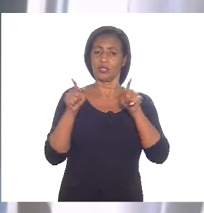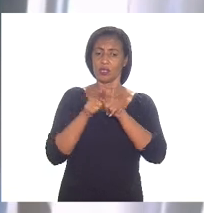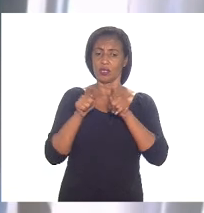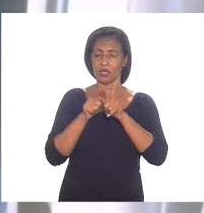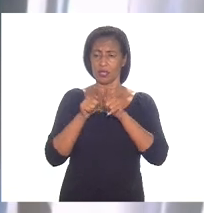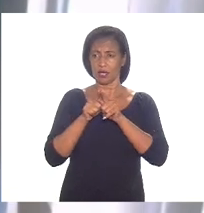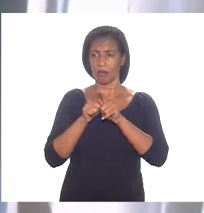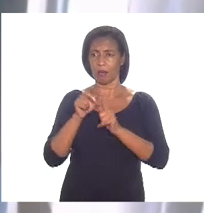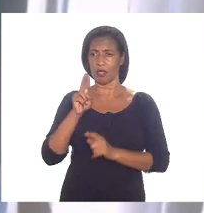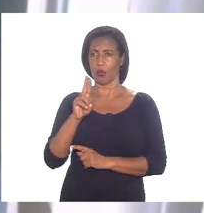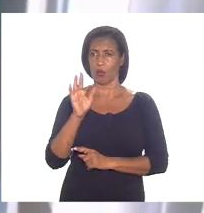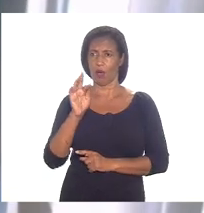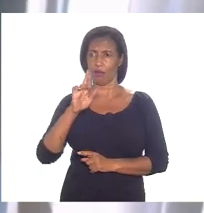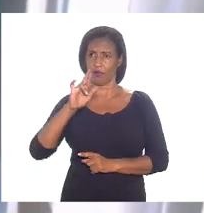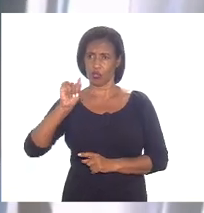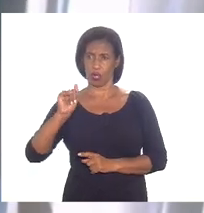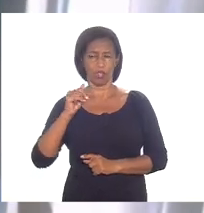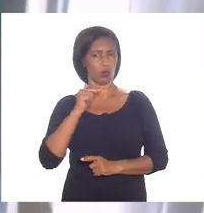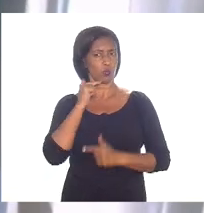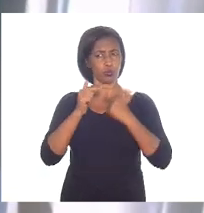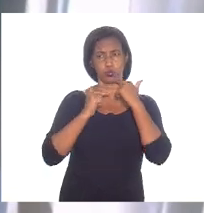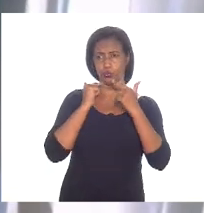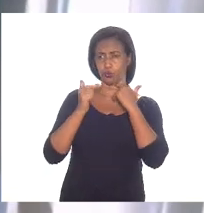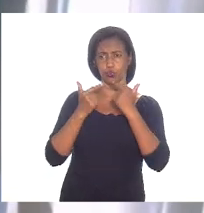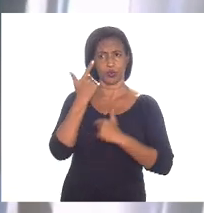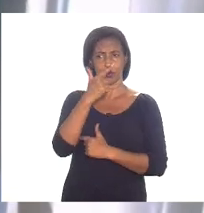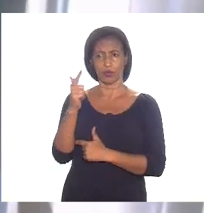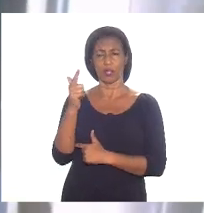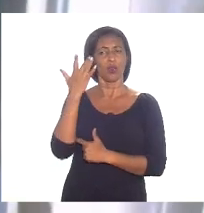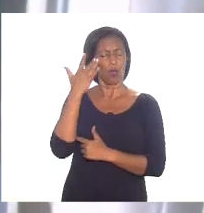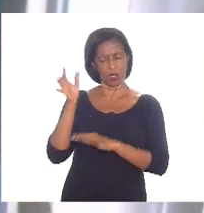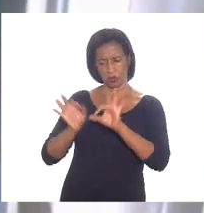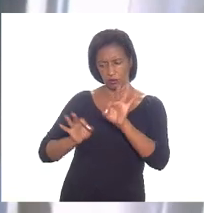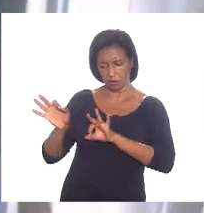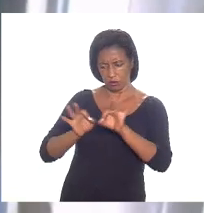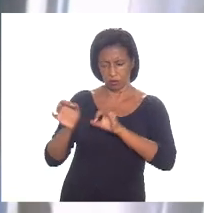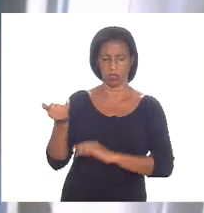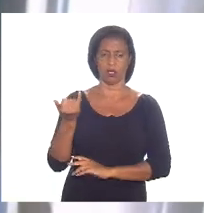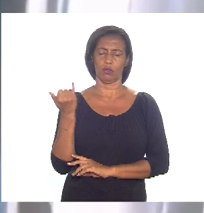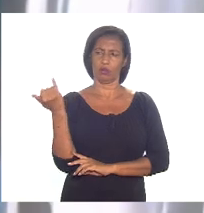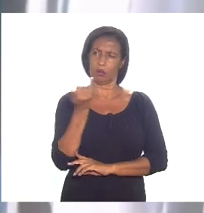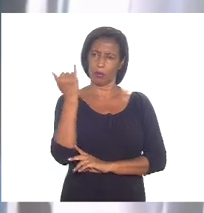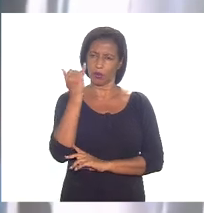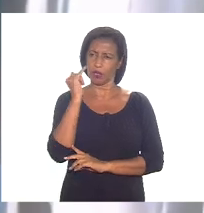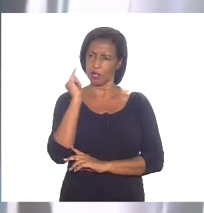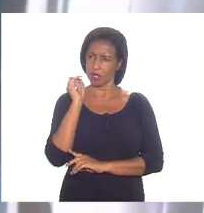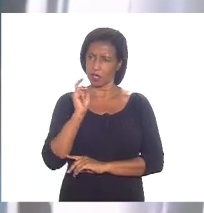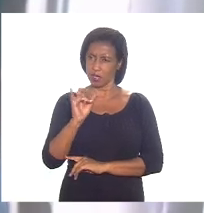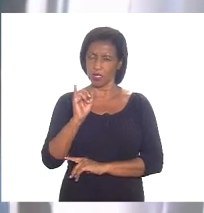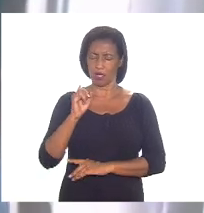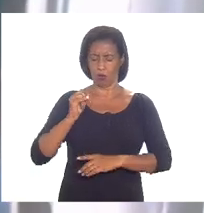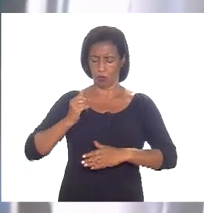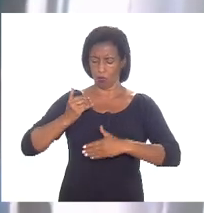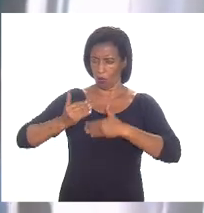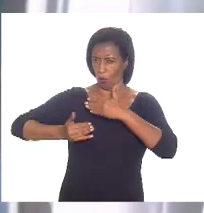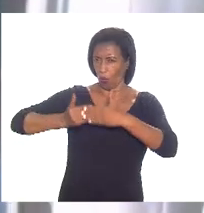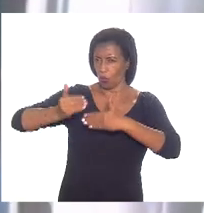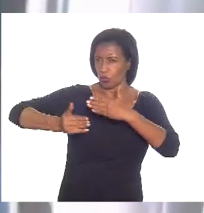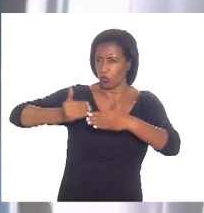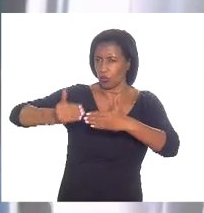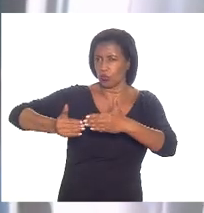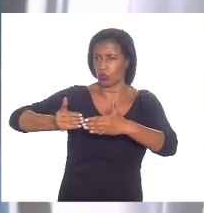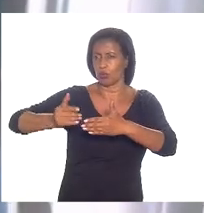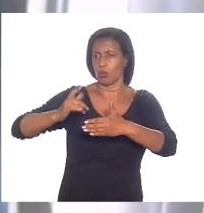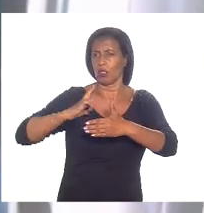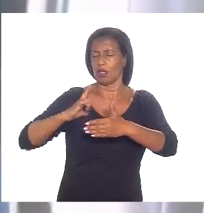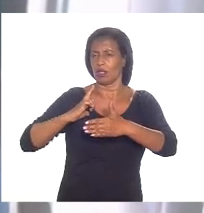da UFRJ, né? Isso não há dúvida. Por isso, eu acho que é um projeto importante e tem ainda, se for à frente, se prosperar, o simbolismo de